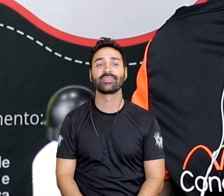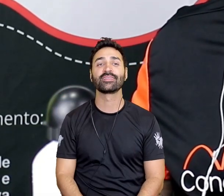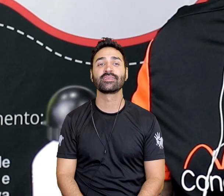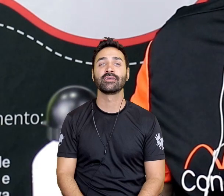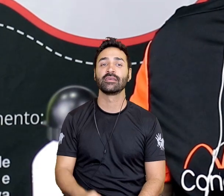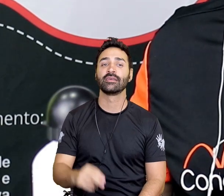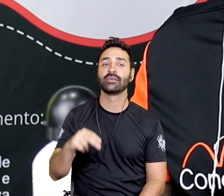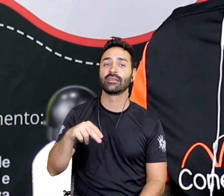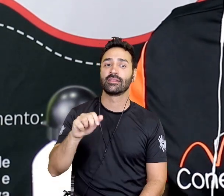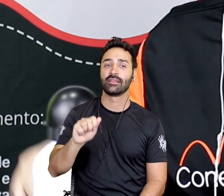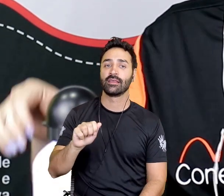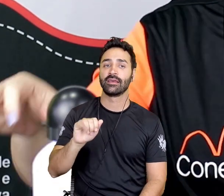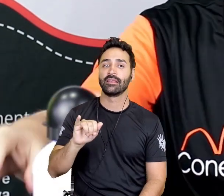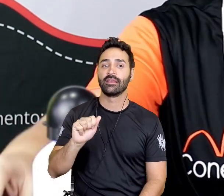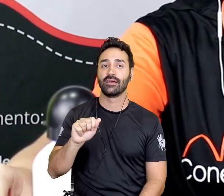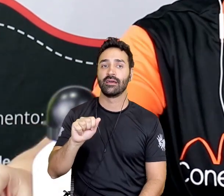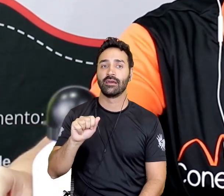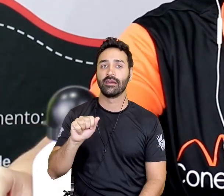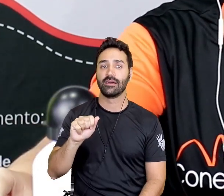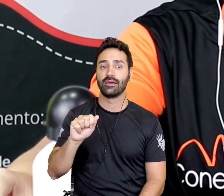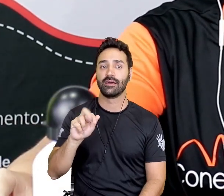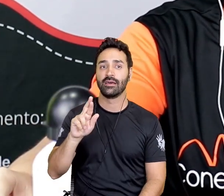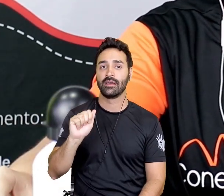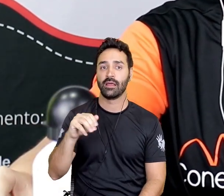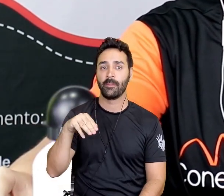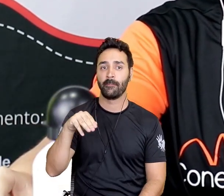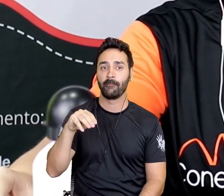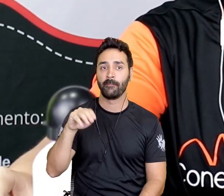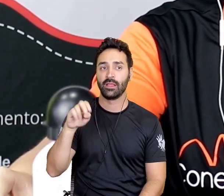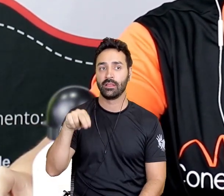Maiara Mendes.